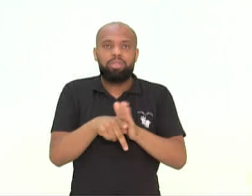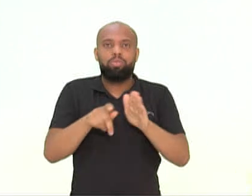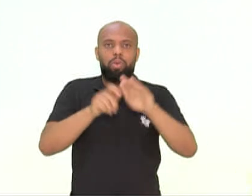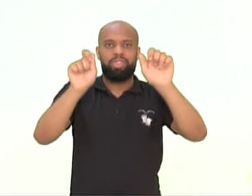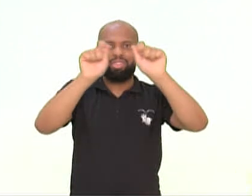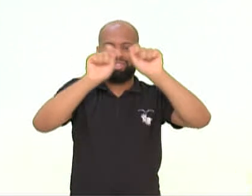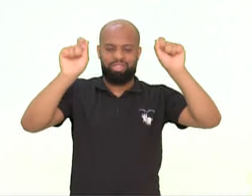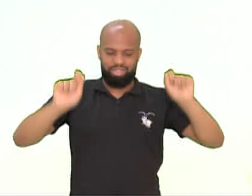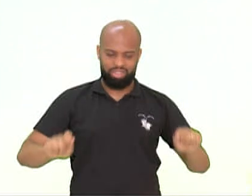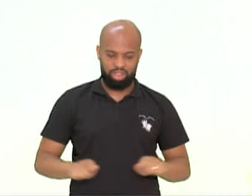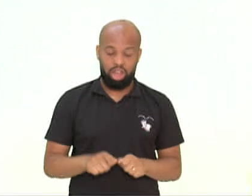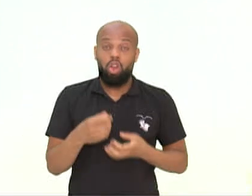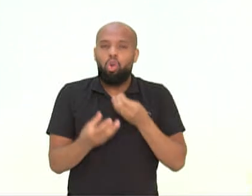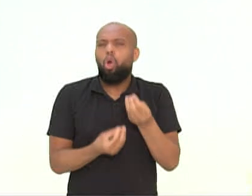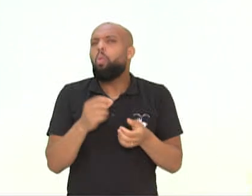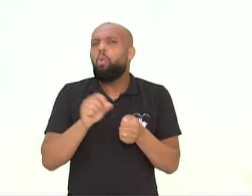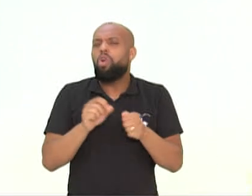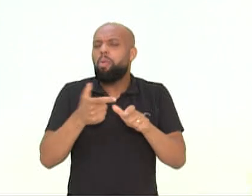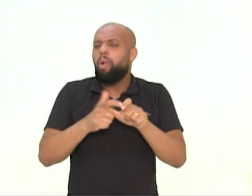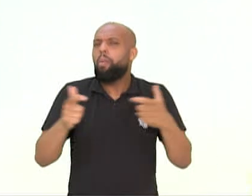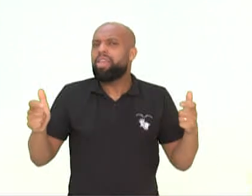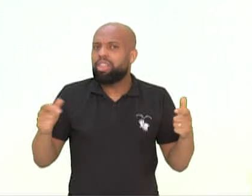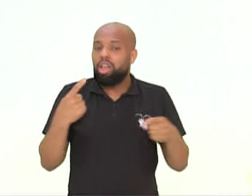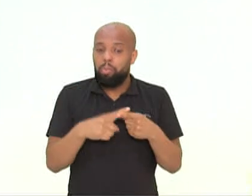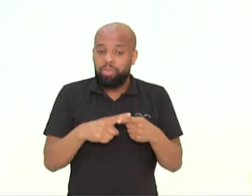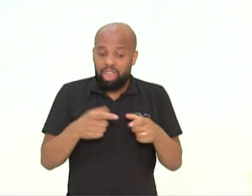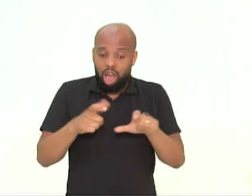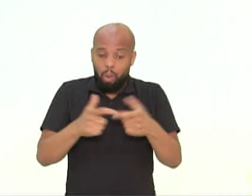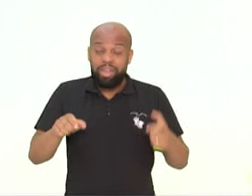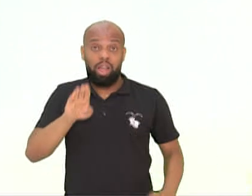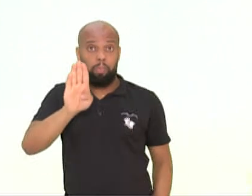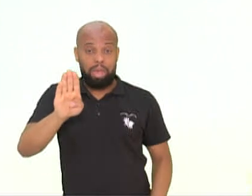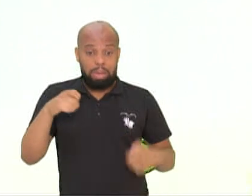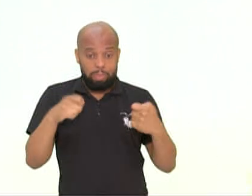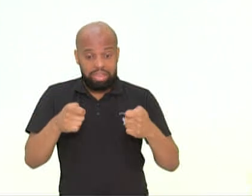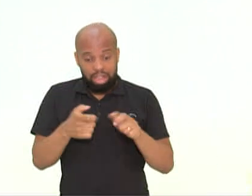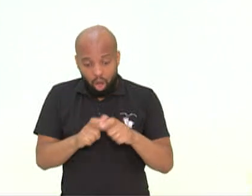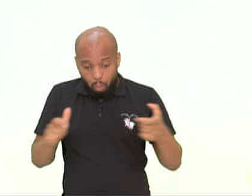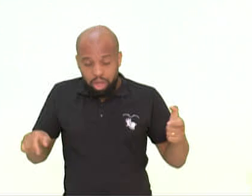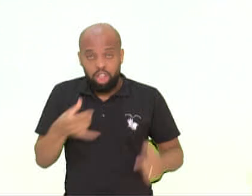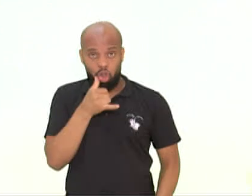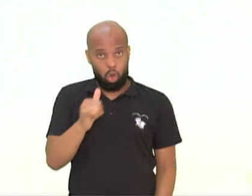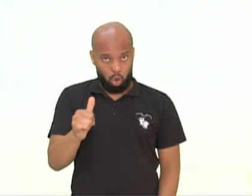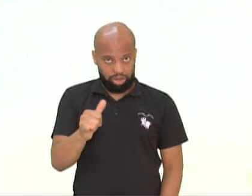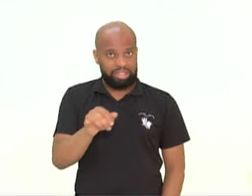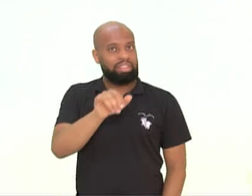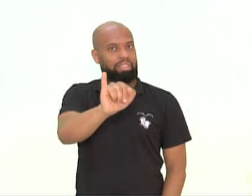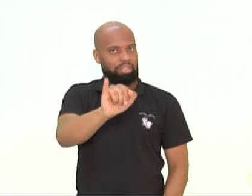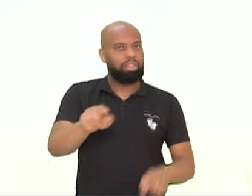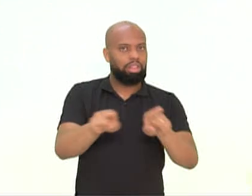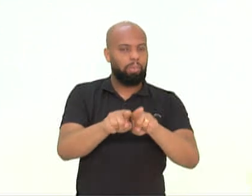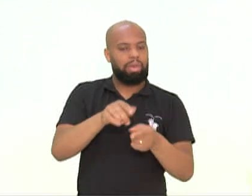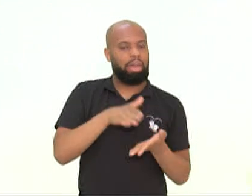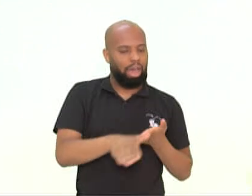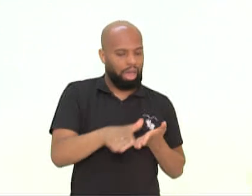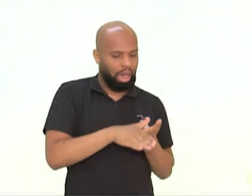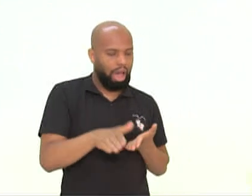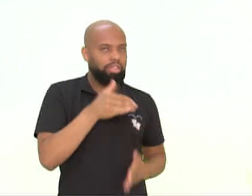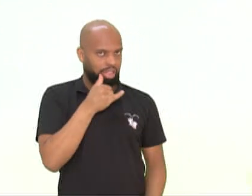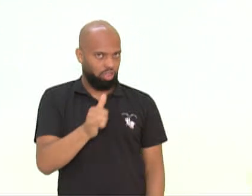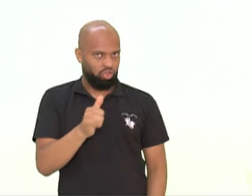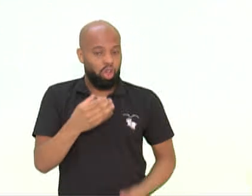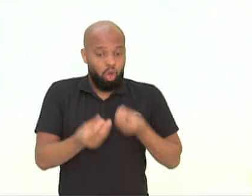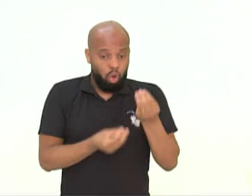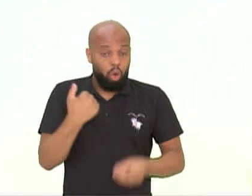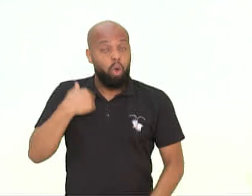fluxo magnético sem ampliar o campo? Porque o campo, para ampliar o campo, precisa ampliar a corrente elétrica. Isso gasta mais energia. Então, como é que eu